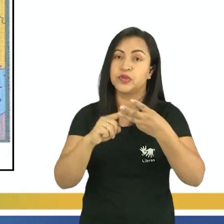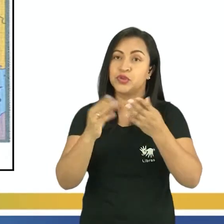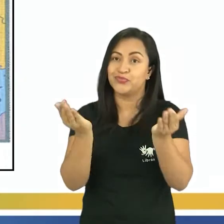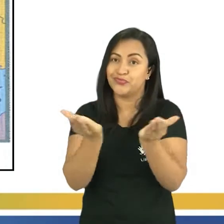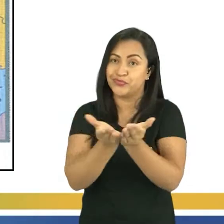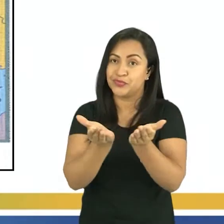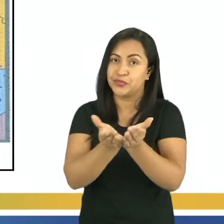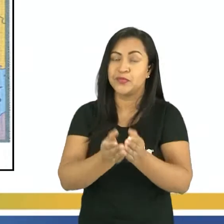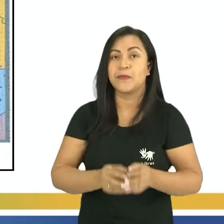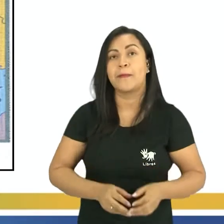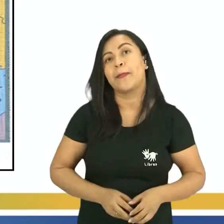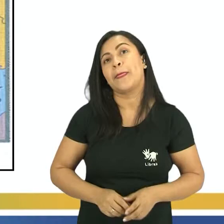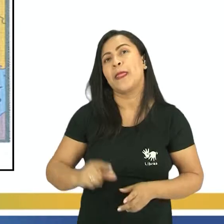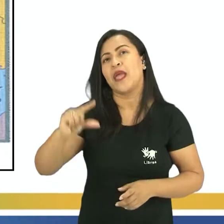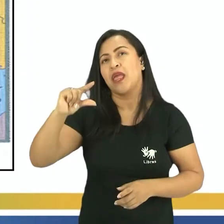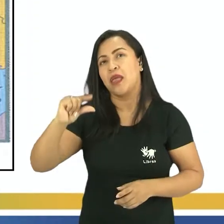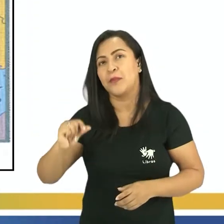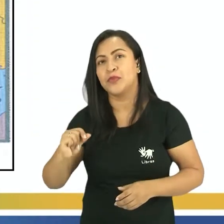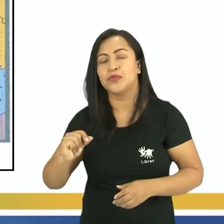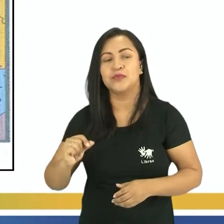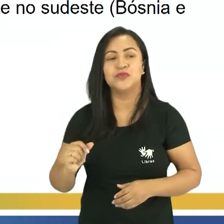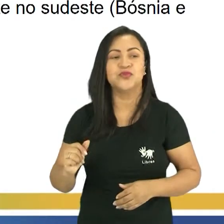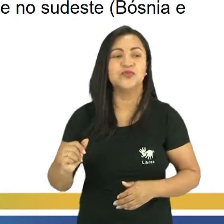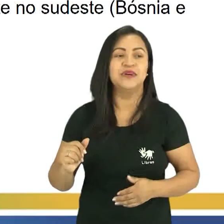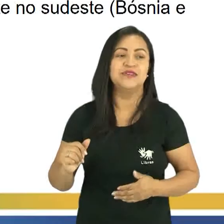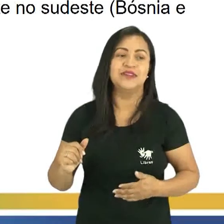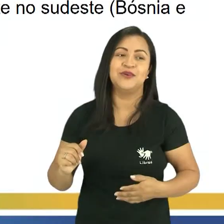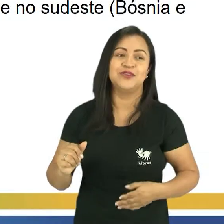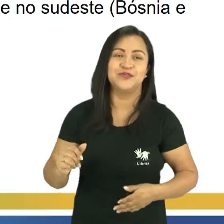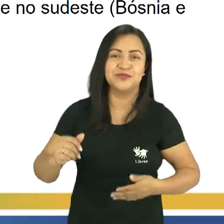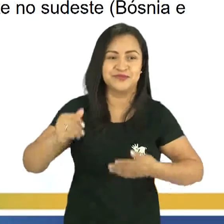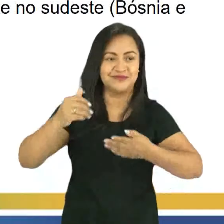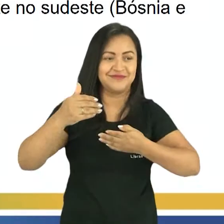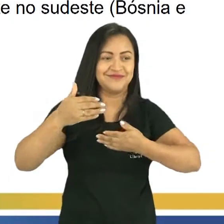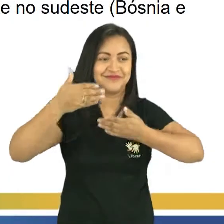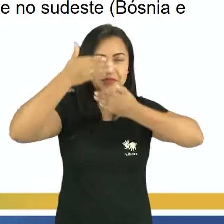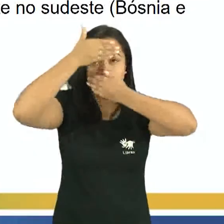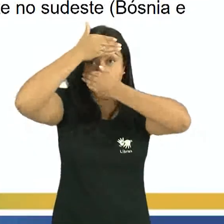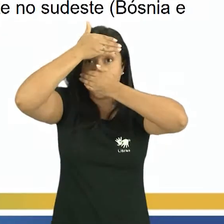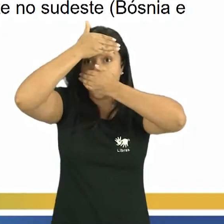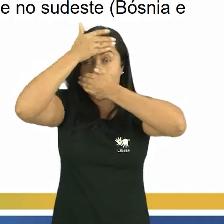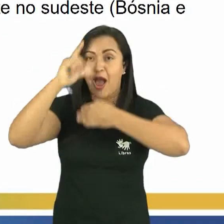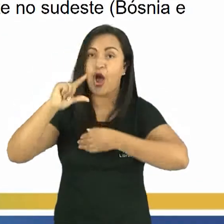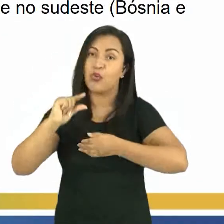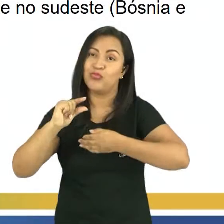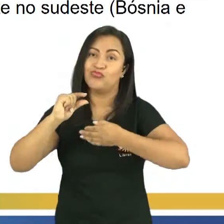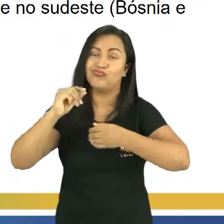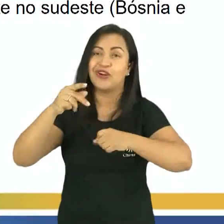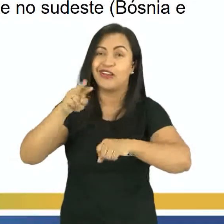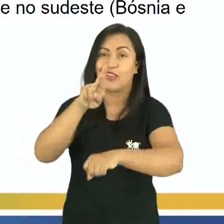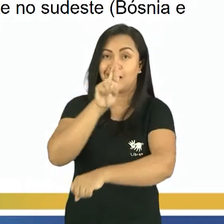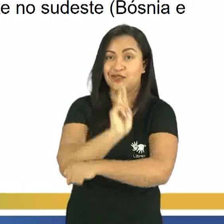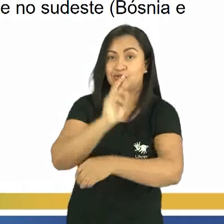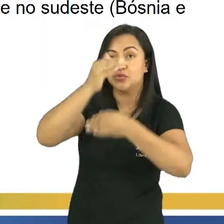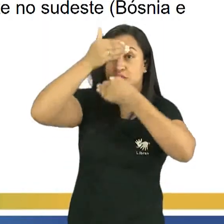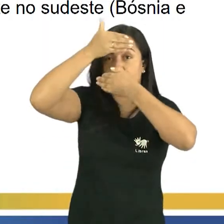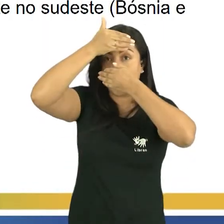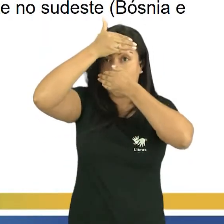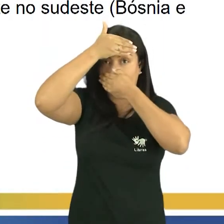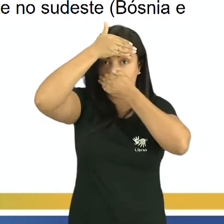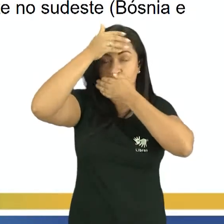a minoria de muçulmanos, tá? Dentro do continente europeu. Historicamente, a religião na Europa ela tem tido uma